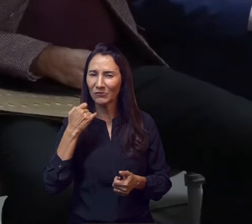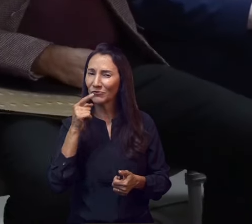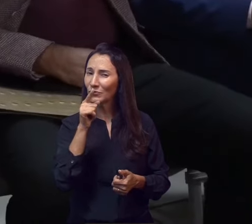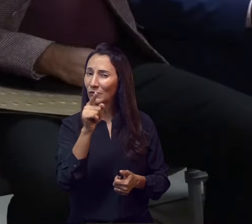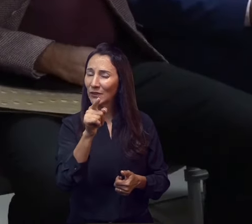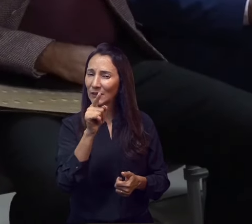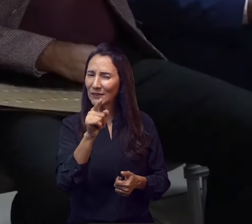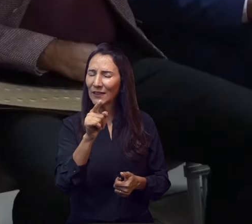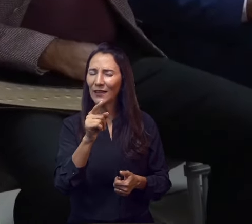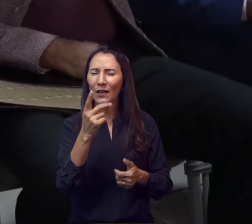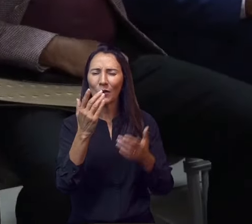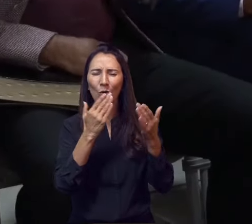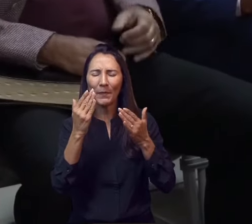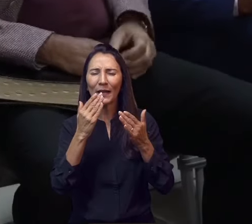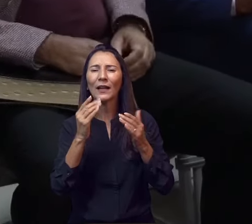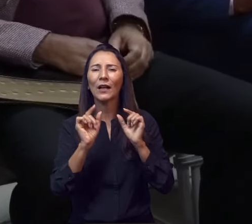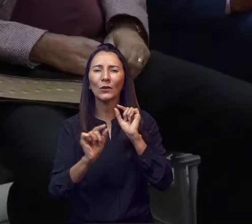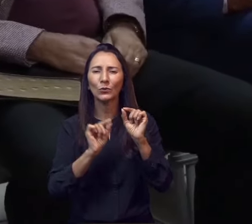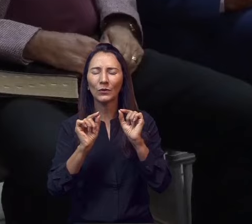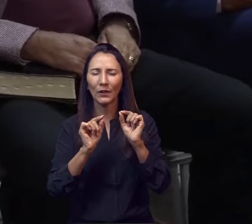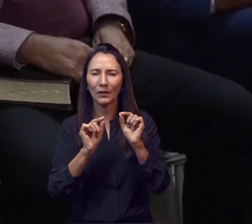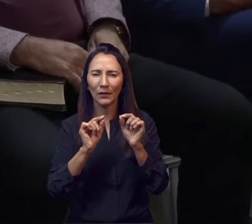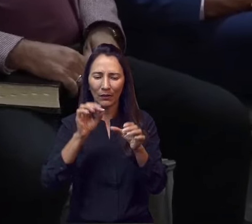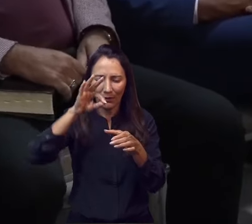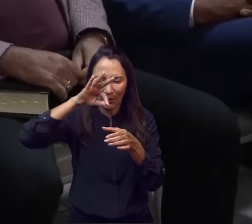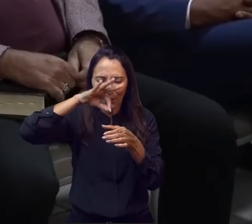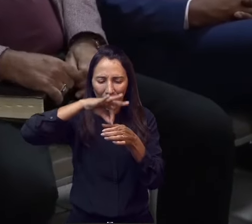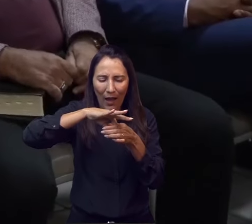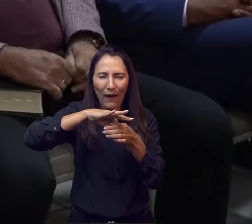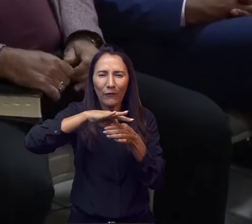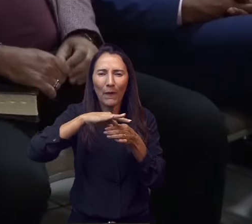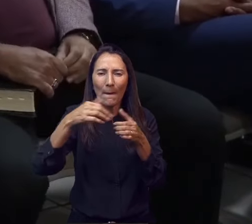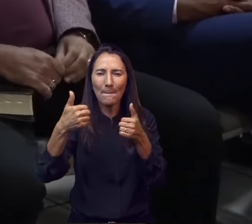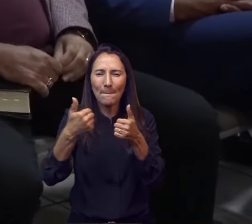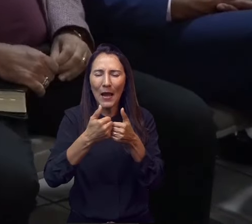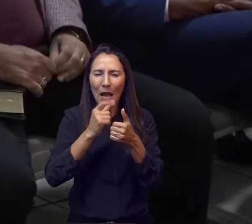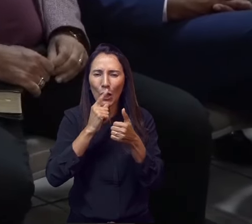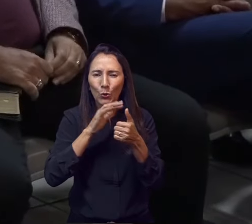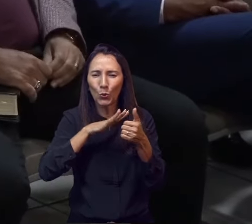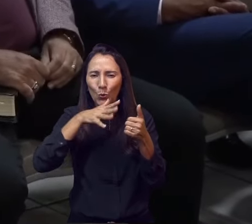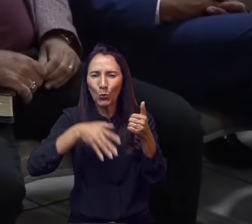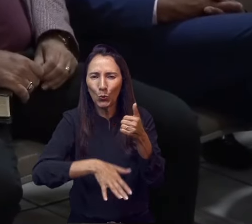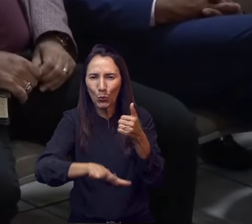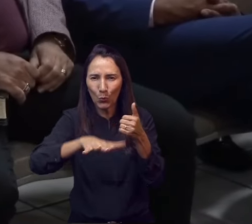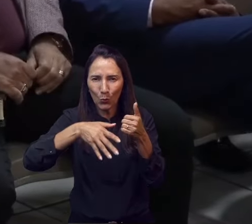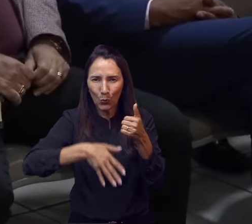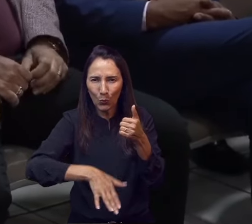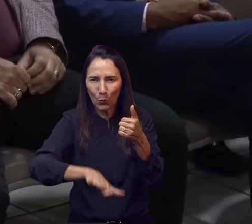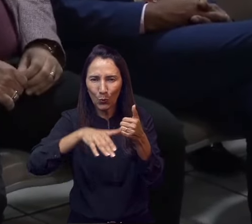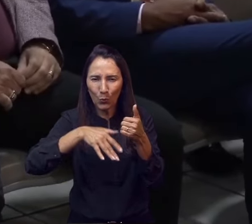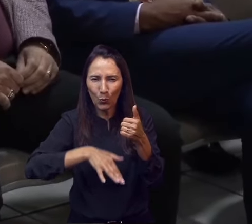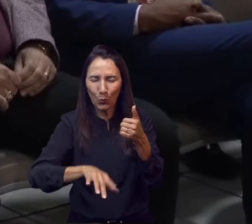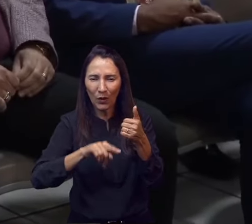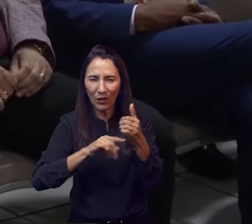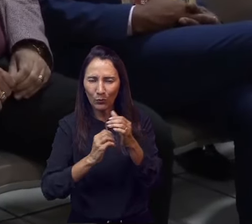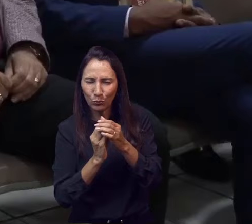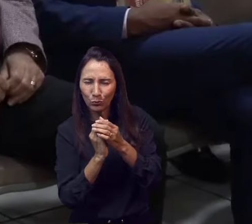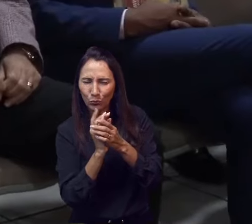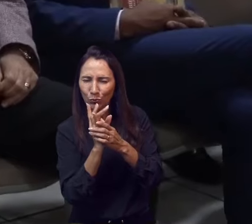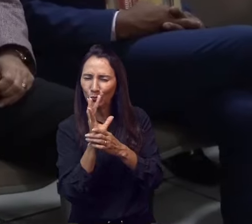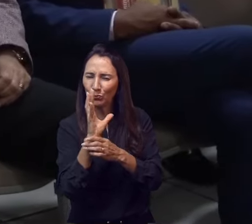frutífero plantado junto à fonte cujos seus Galhos se estendem sobre os burros